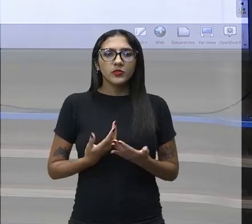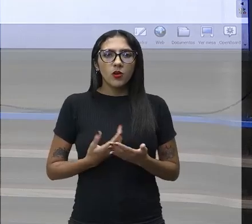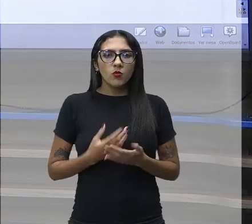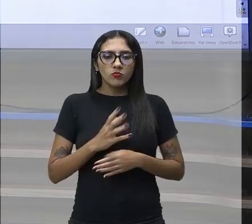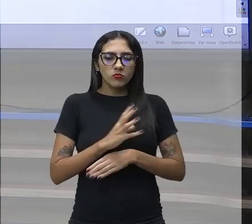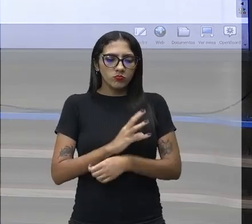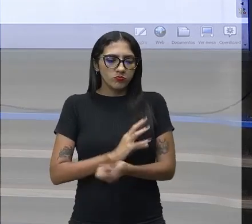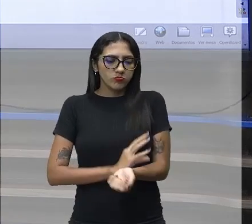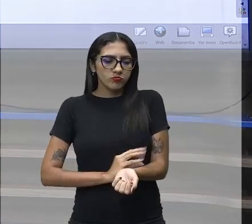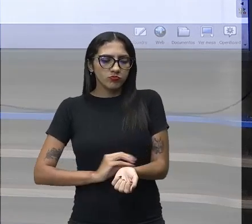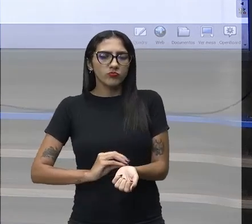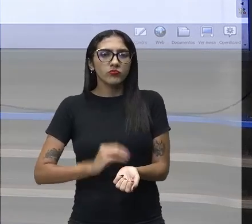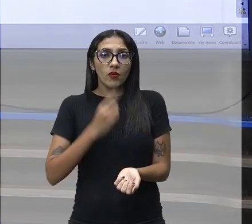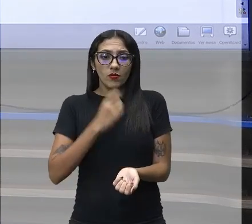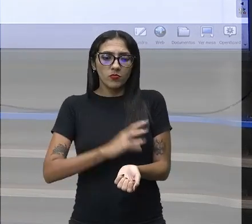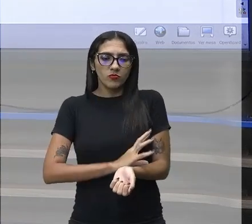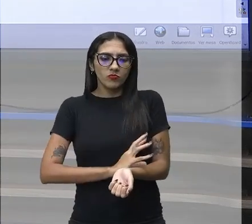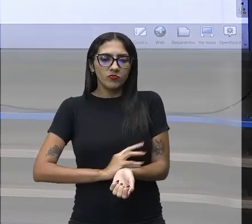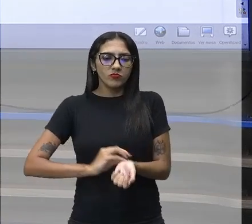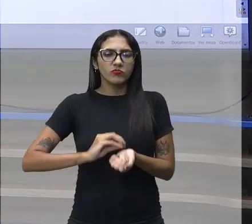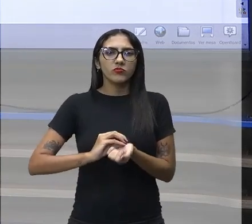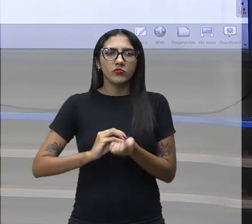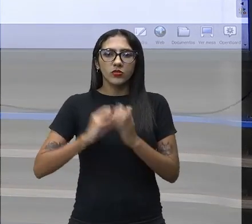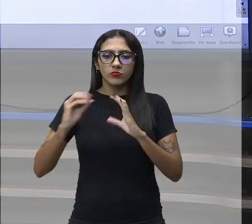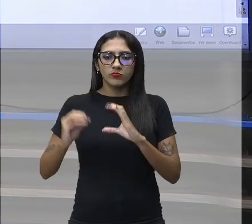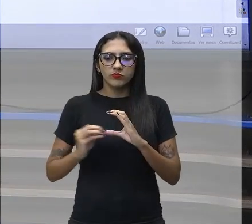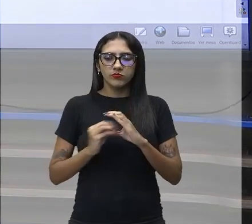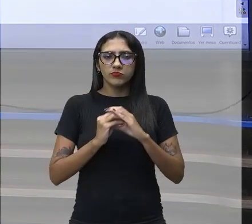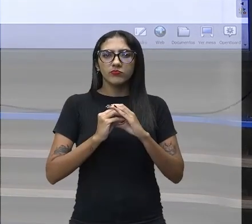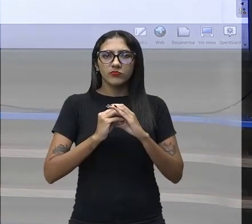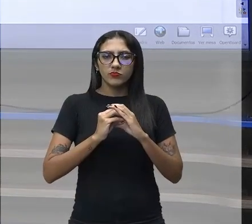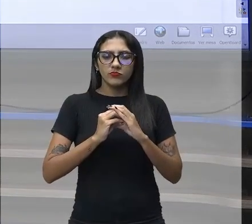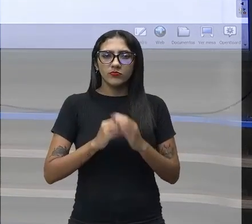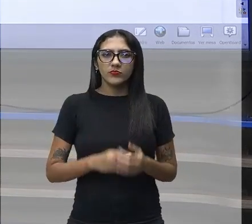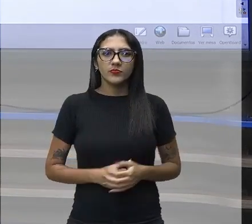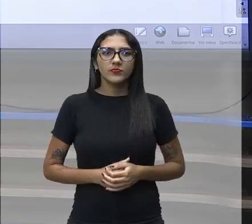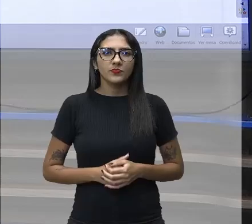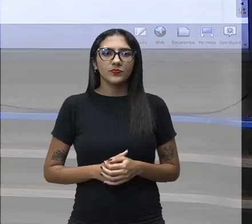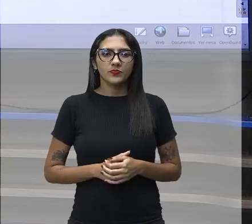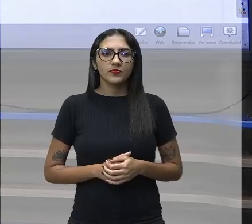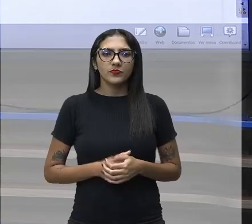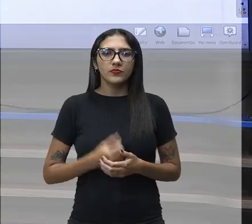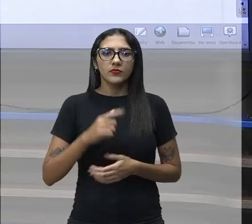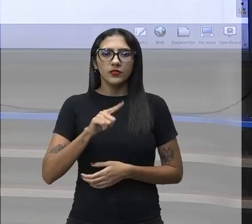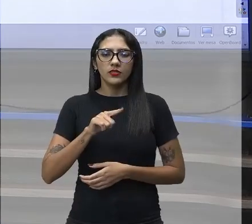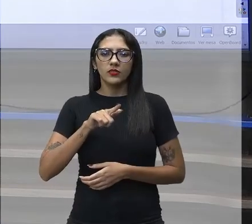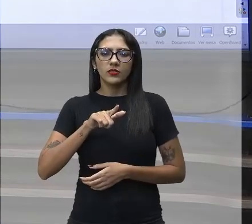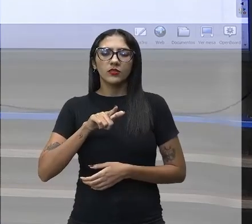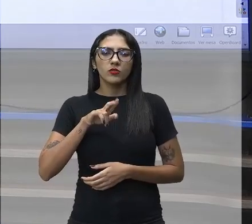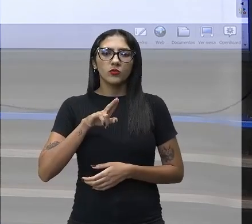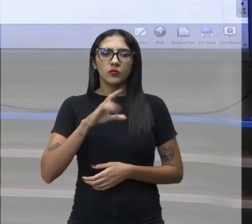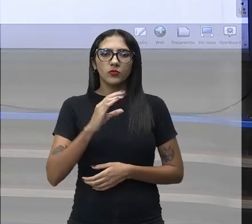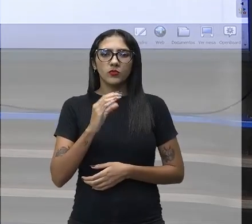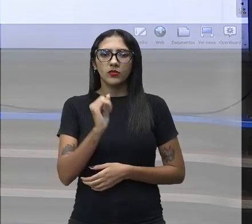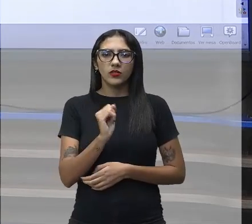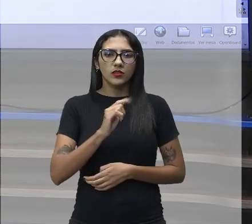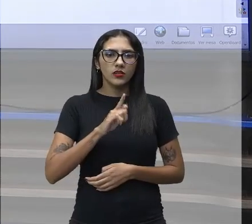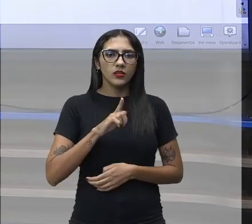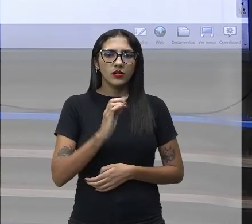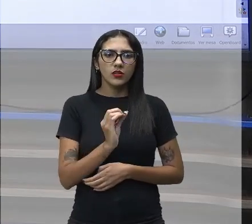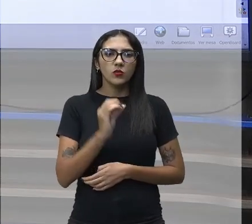glicose do sangue, armazenar nas células também, tá bom? O glucagon, ele vai exercer o